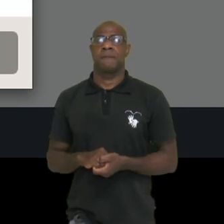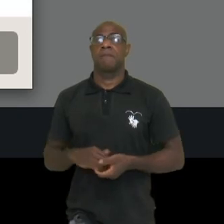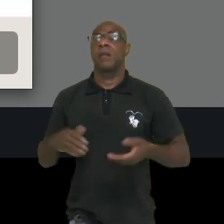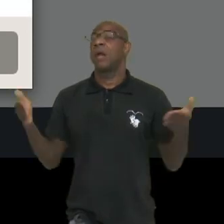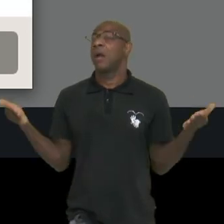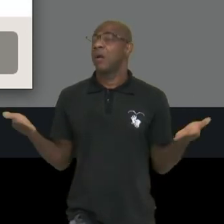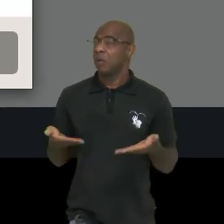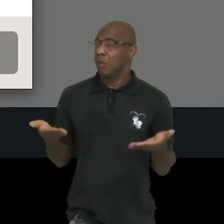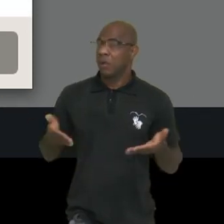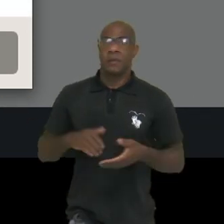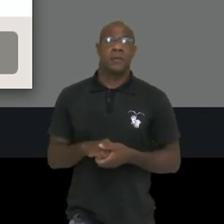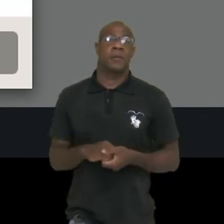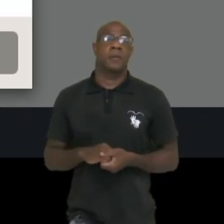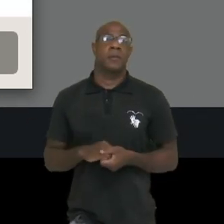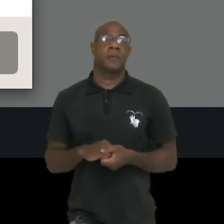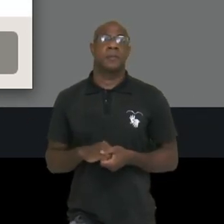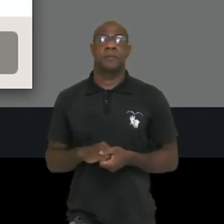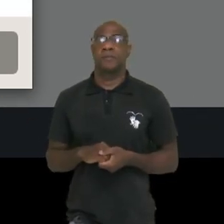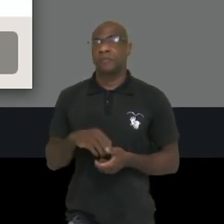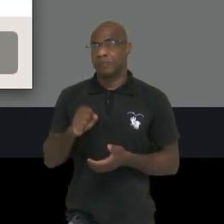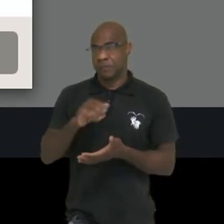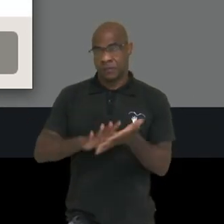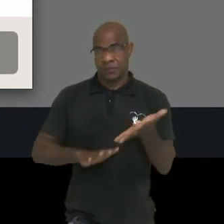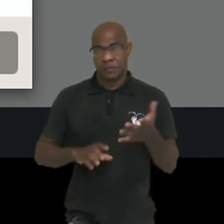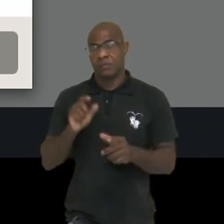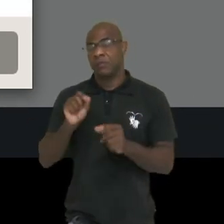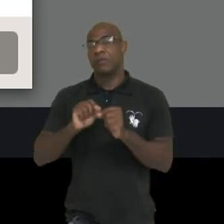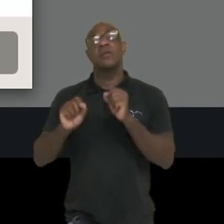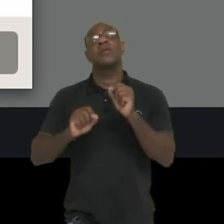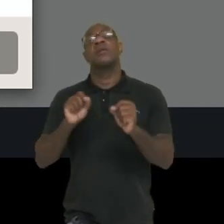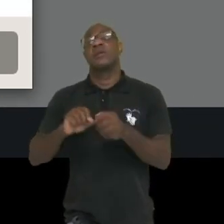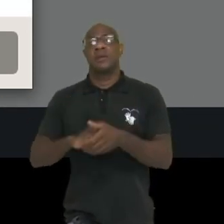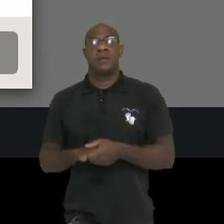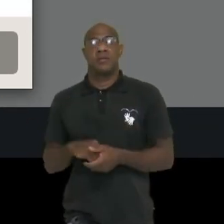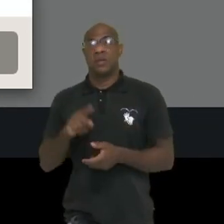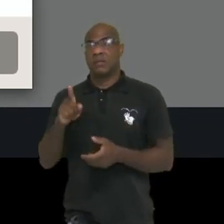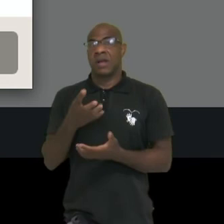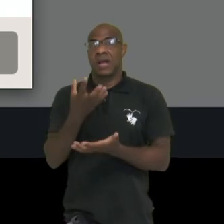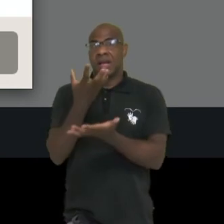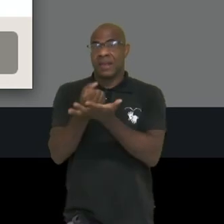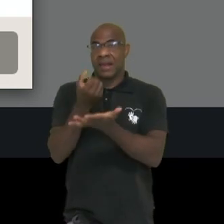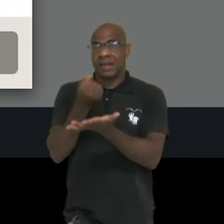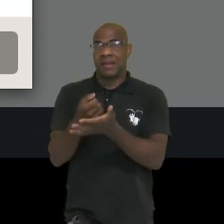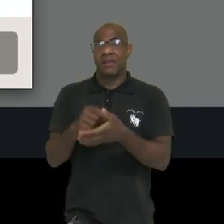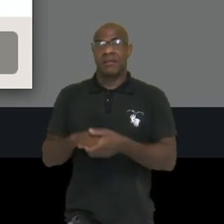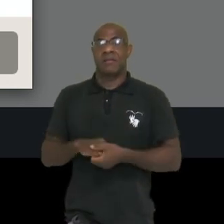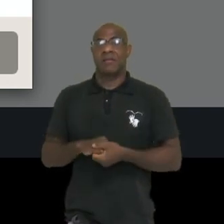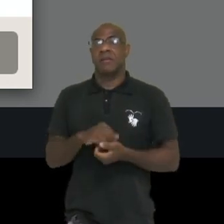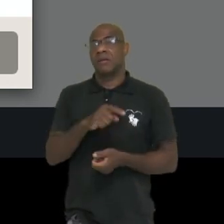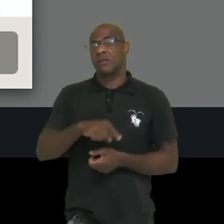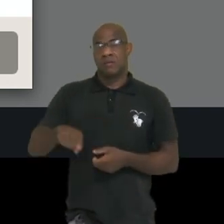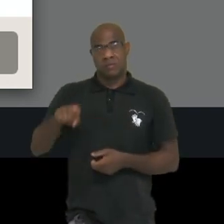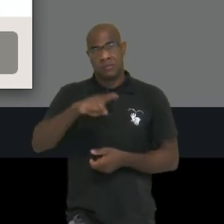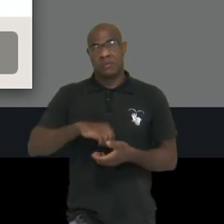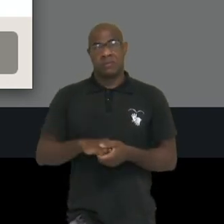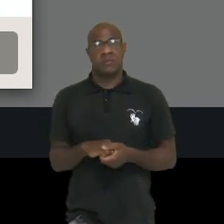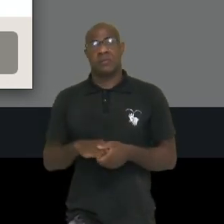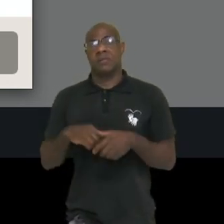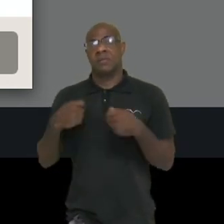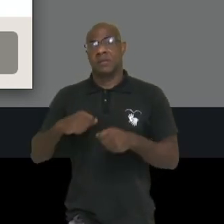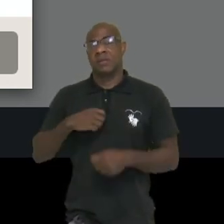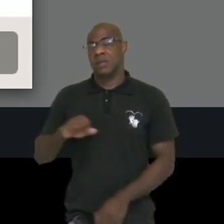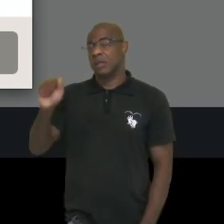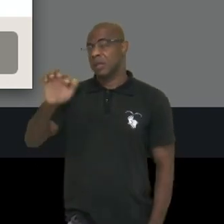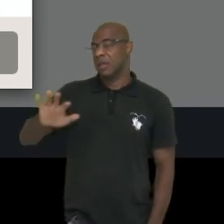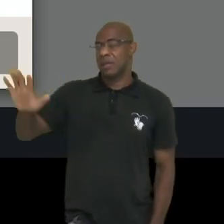Agora, pessoal, no nosso exercício, esse exercício é um exercício de gravação. Então, vocês vão ter essa imagem